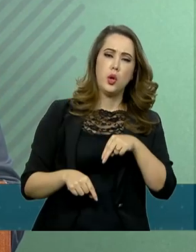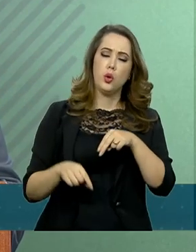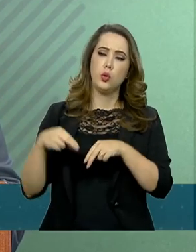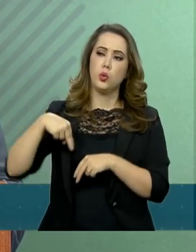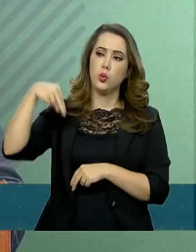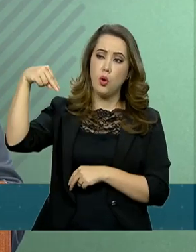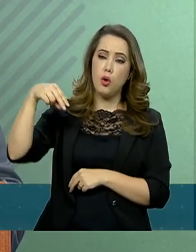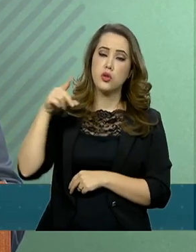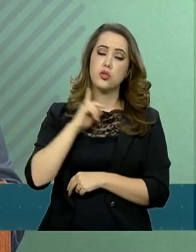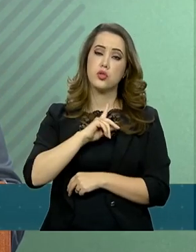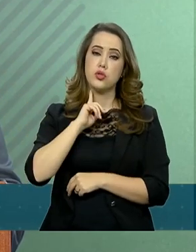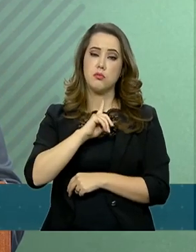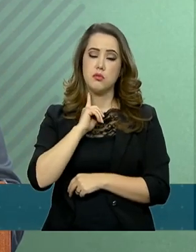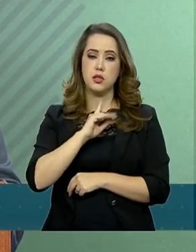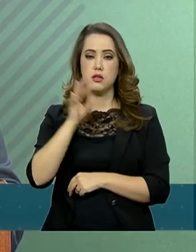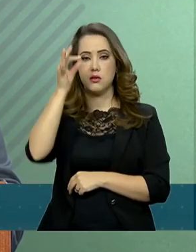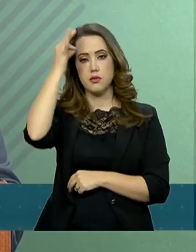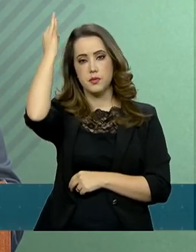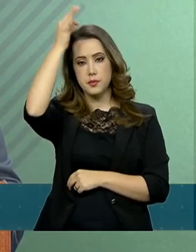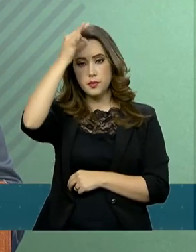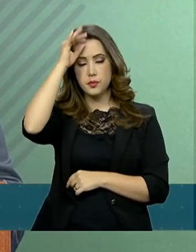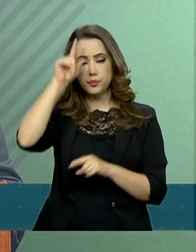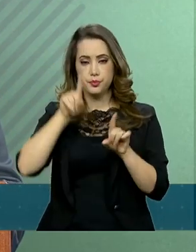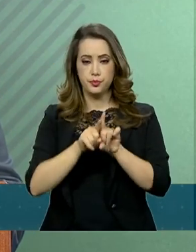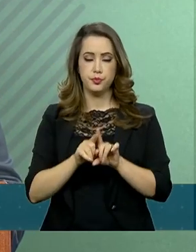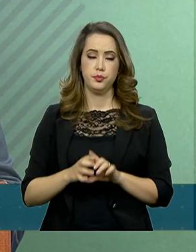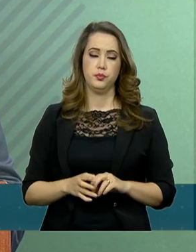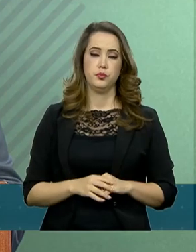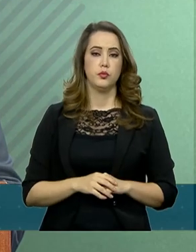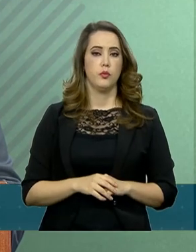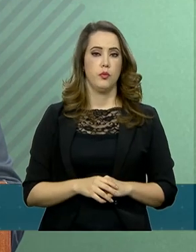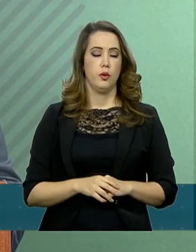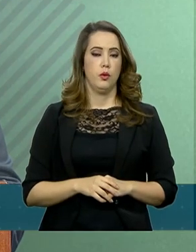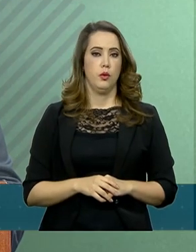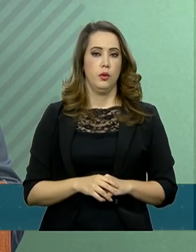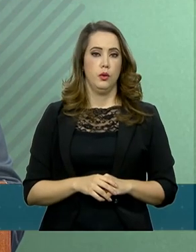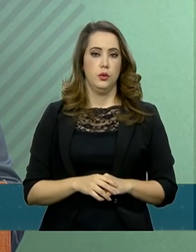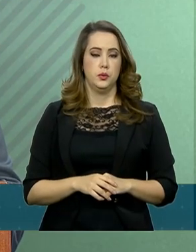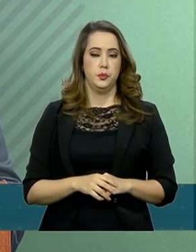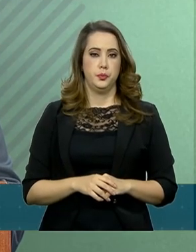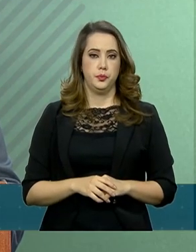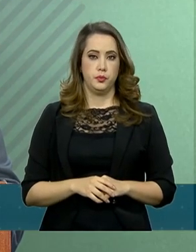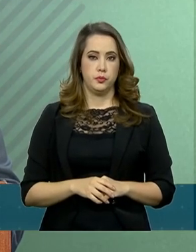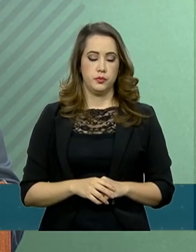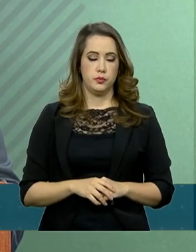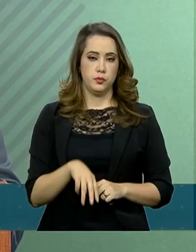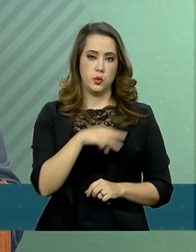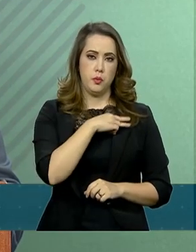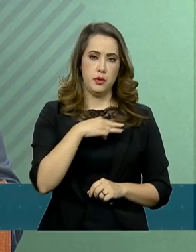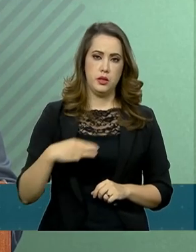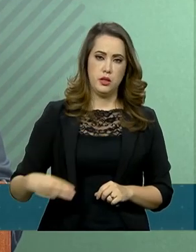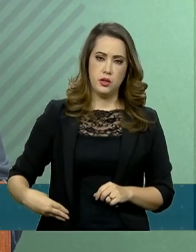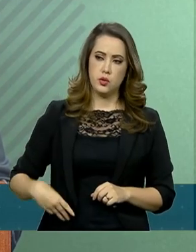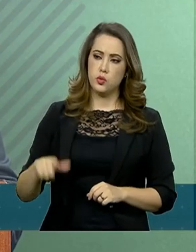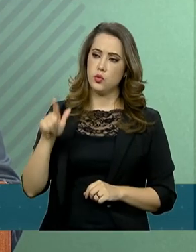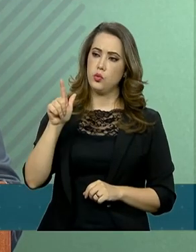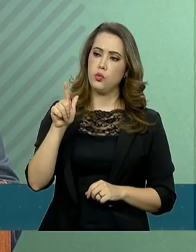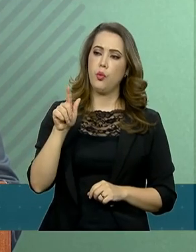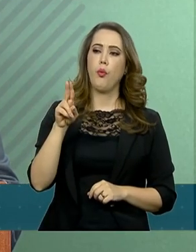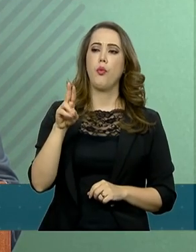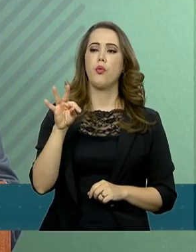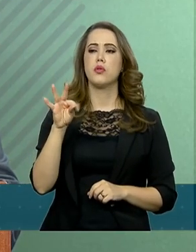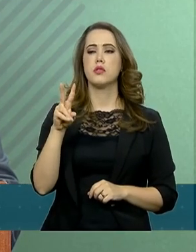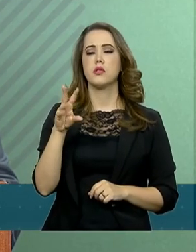gerais e do espírito santo o ministro gustavo quando tu mencionou que abro as copas